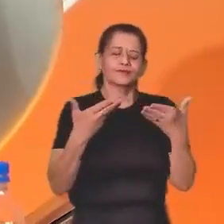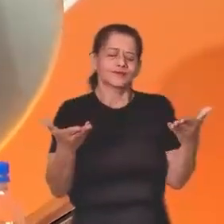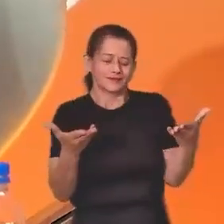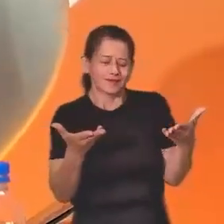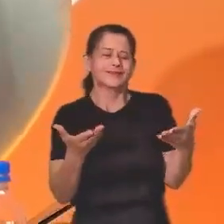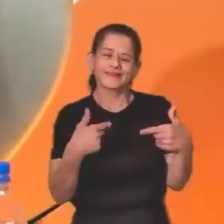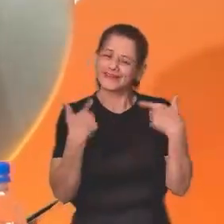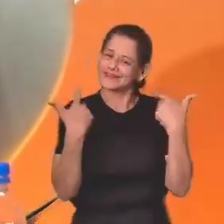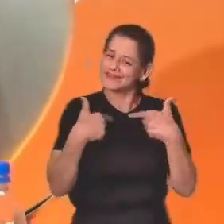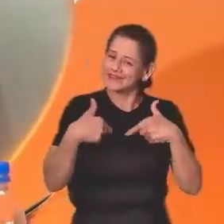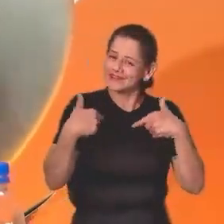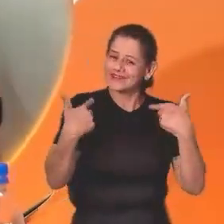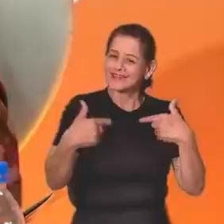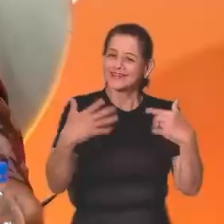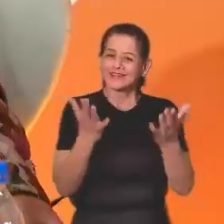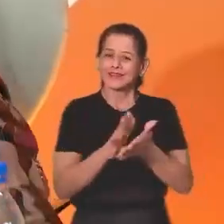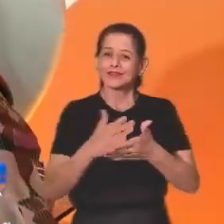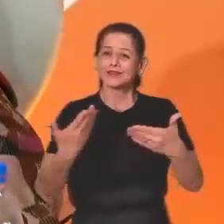né?